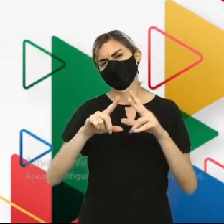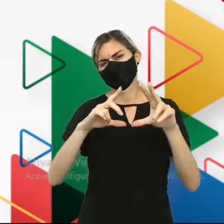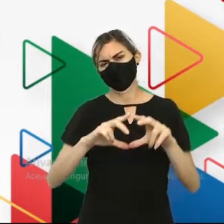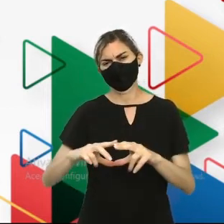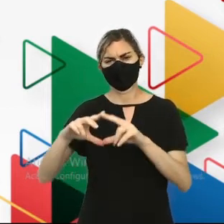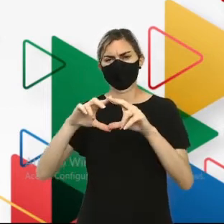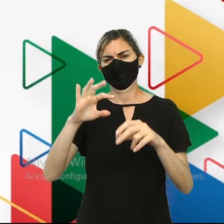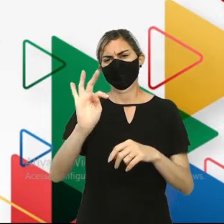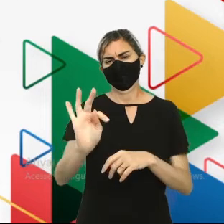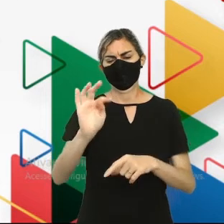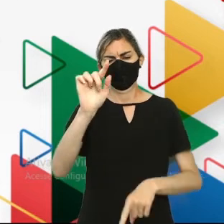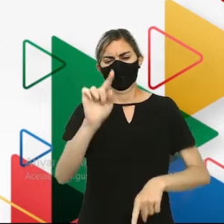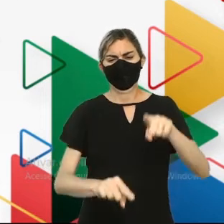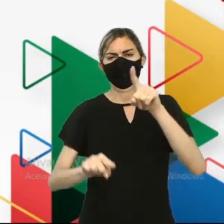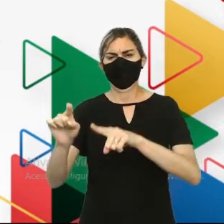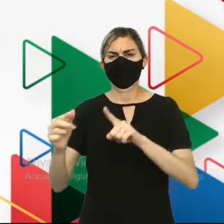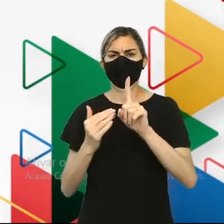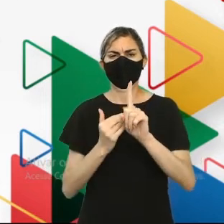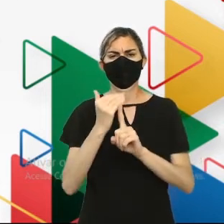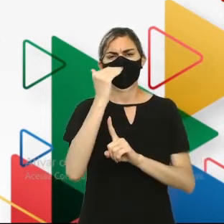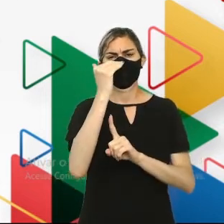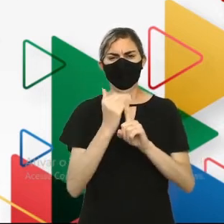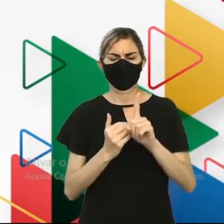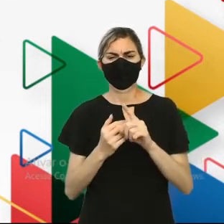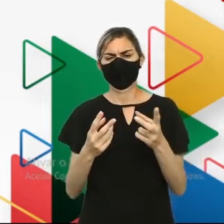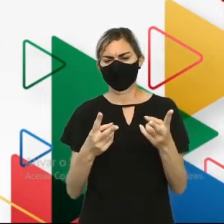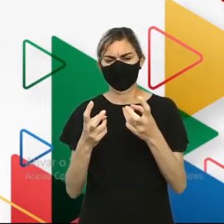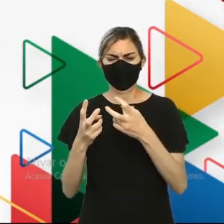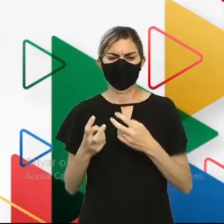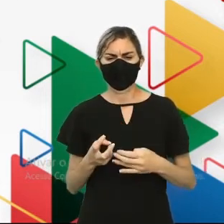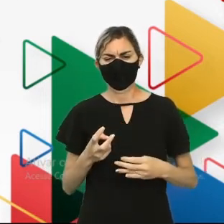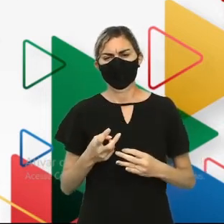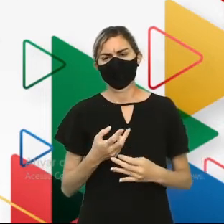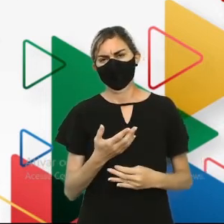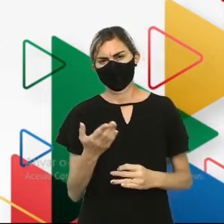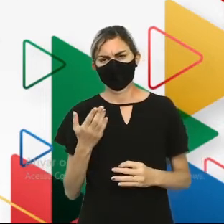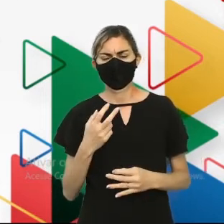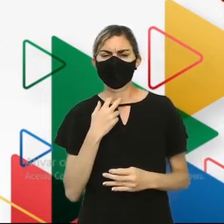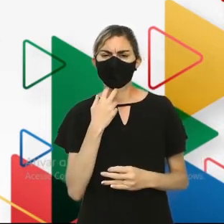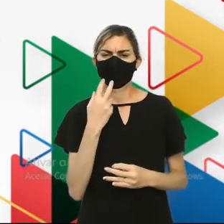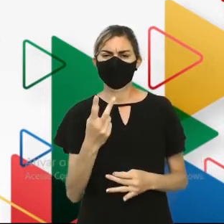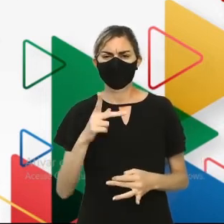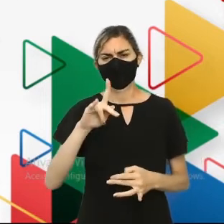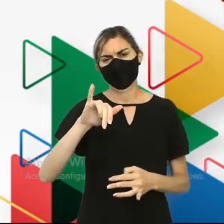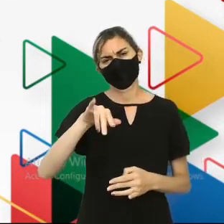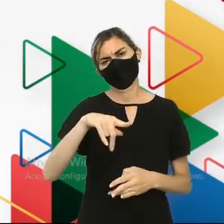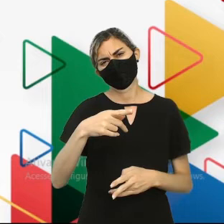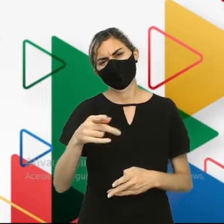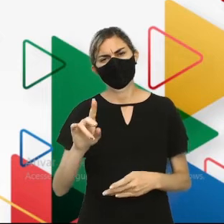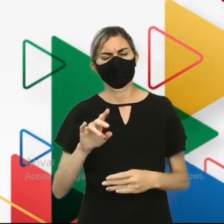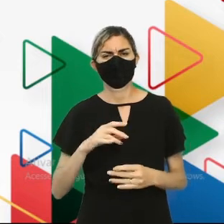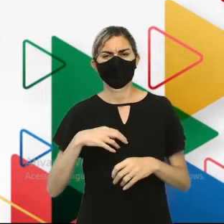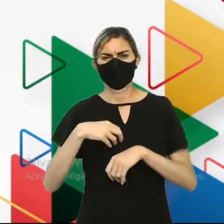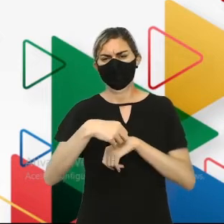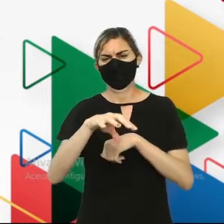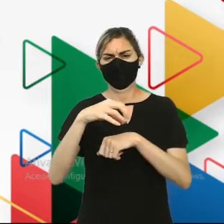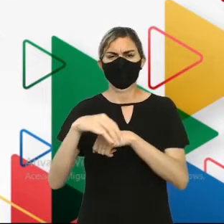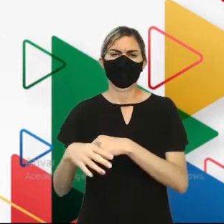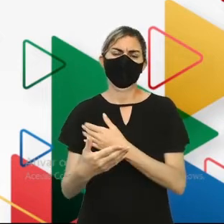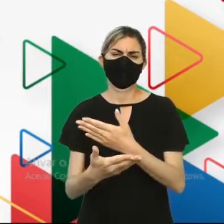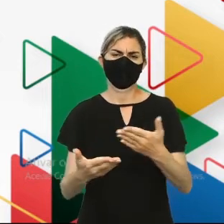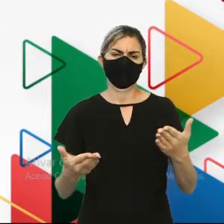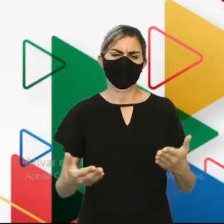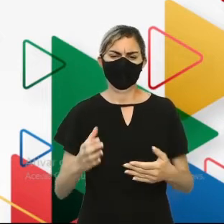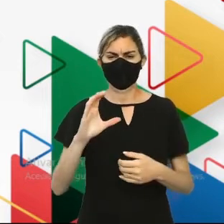T é a variação da temperatura. Percebam na tela, na voz de Pimpão, jogando na telaninha, que